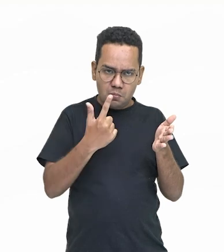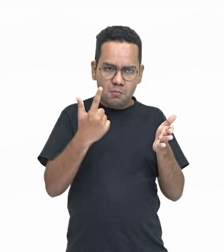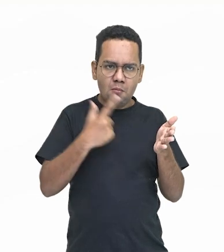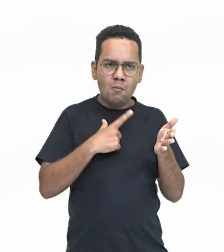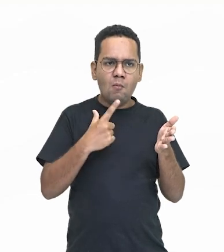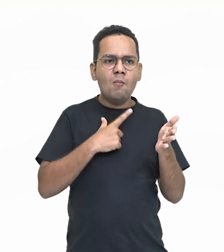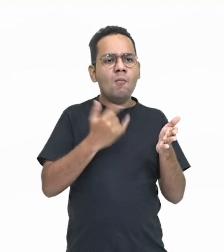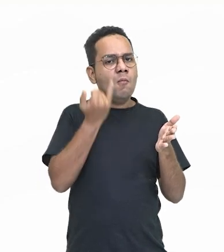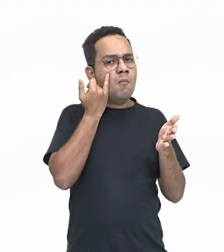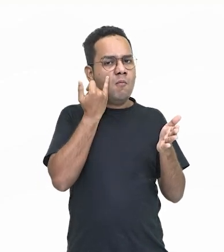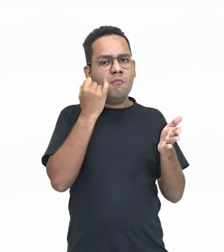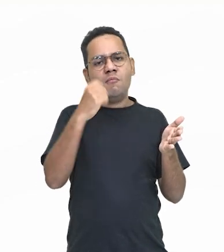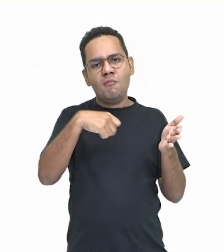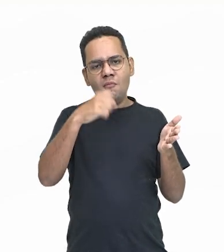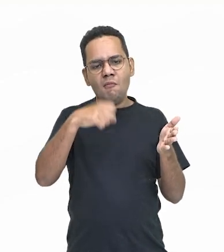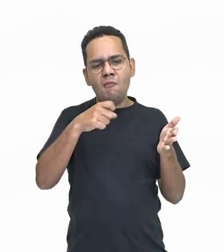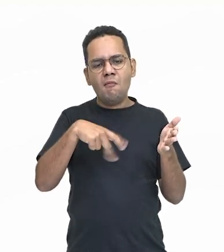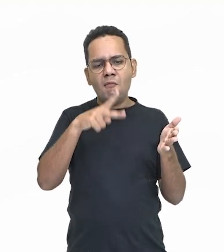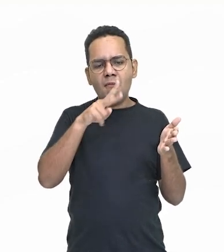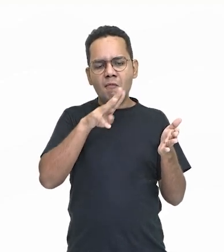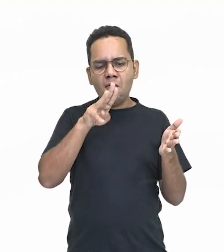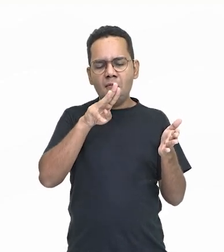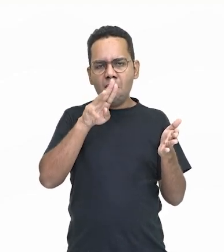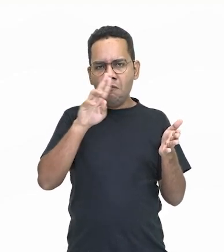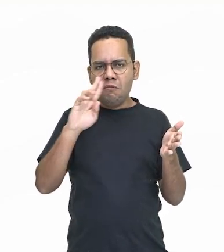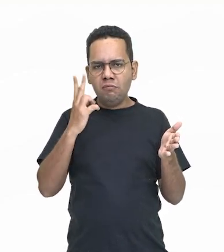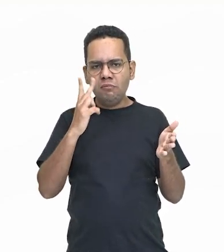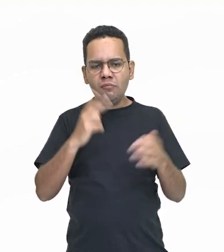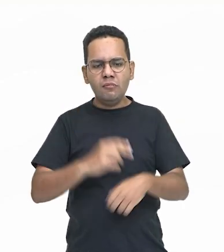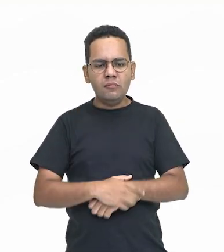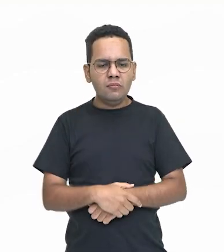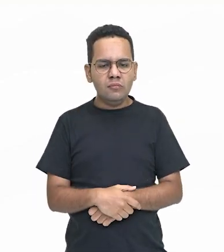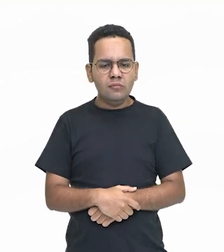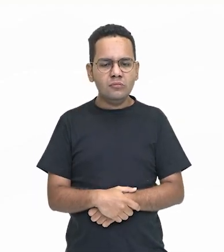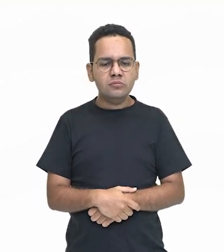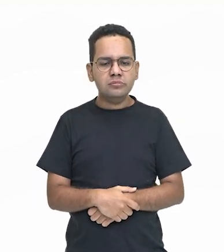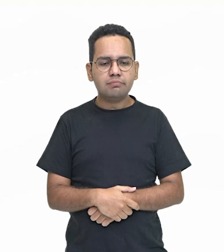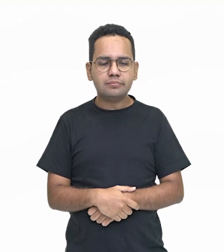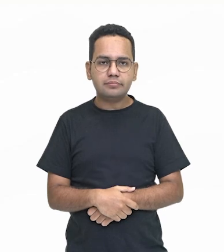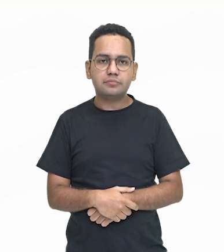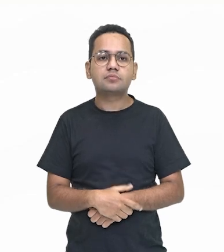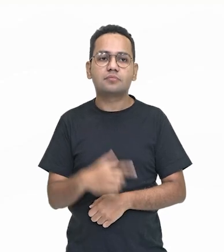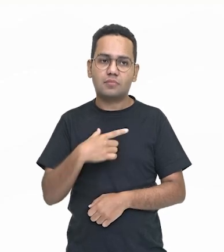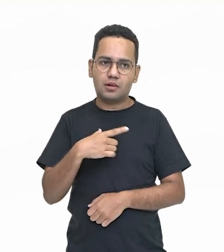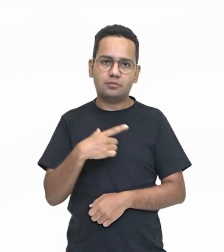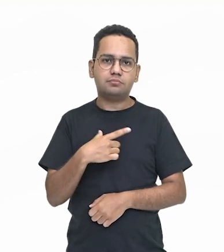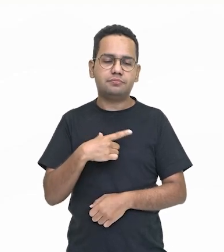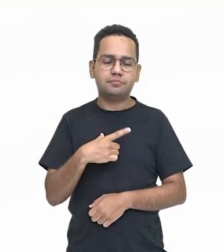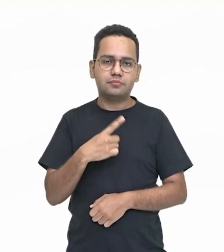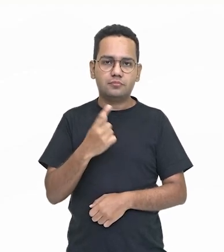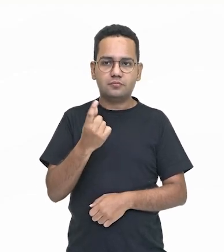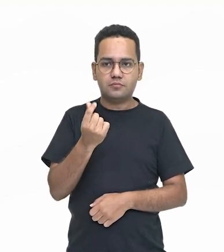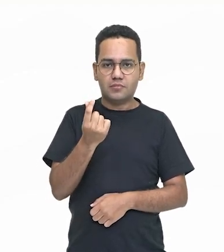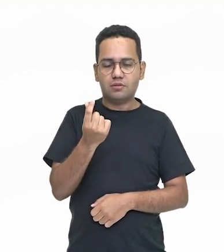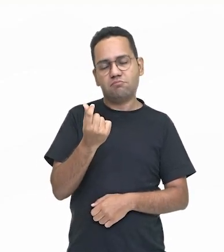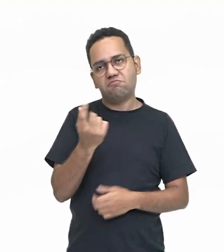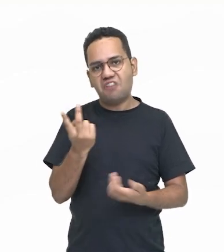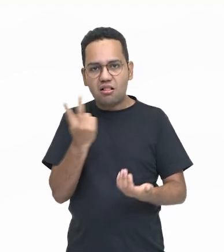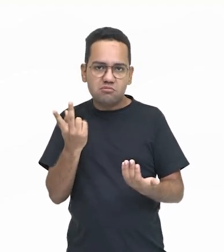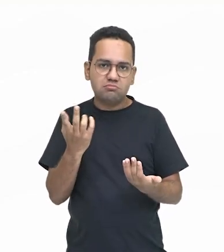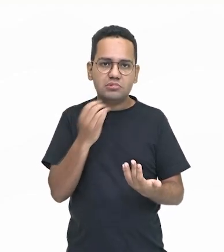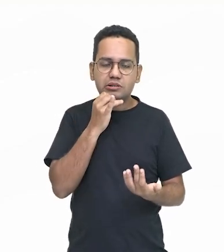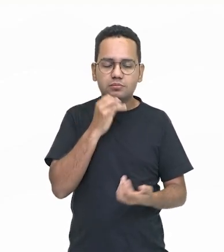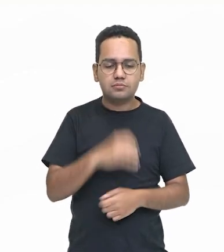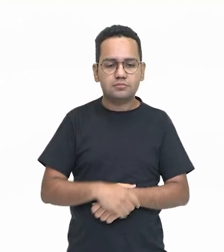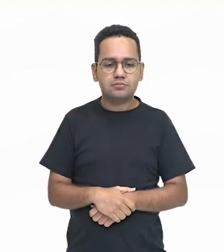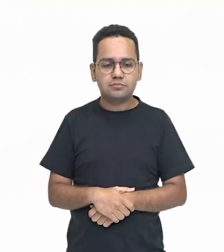informado. As operadoras de energia, elas cobram pelo quilowatt-hora, tem um valor para o quilowatt-hora, certo? Vamos